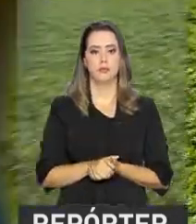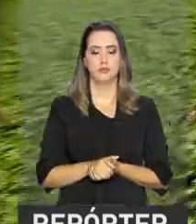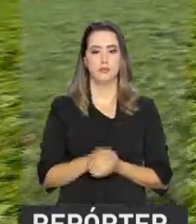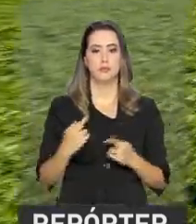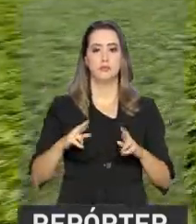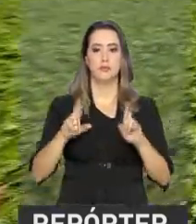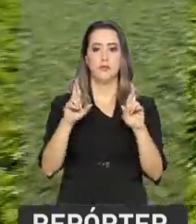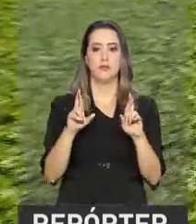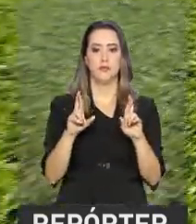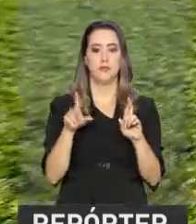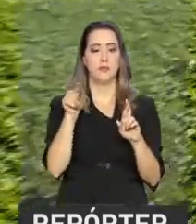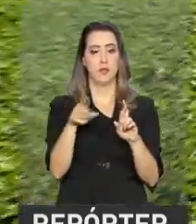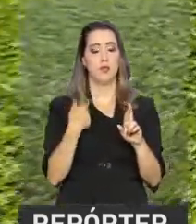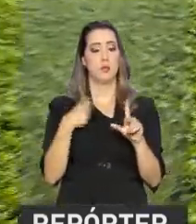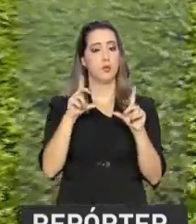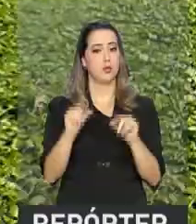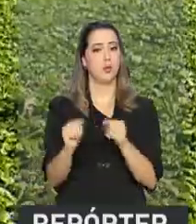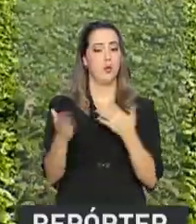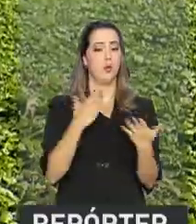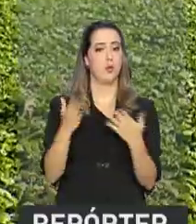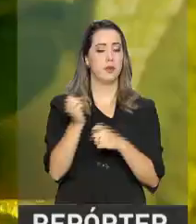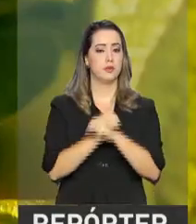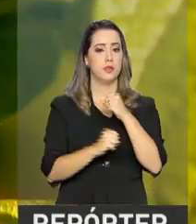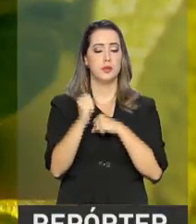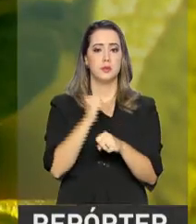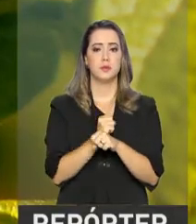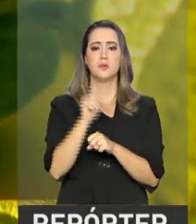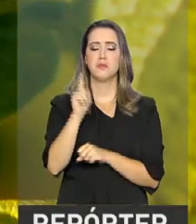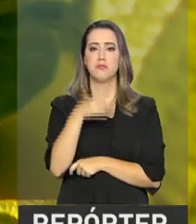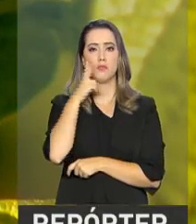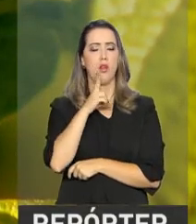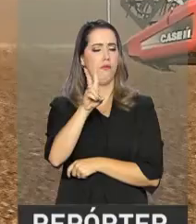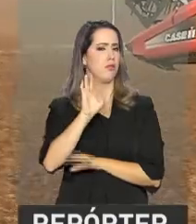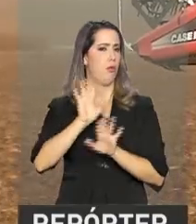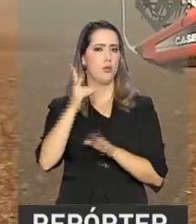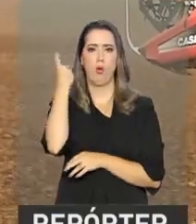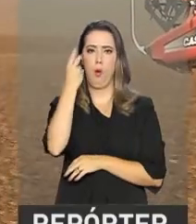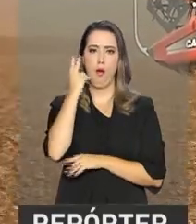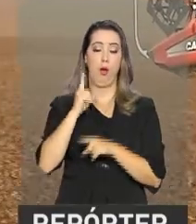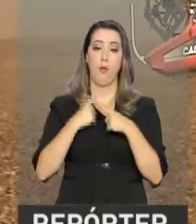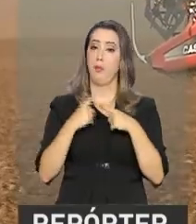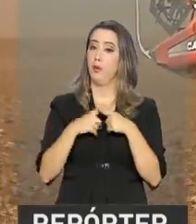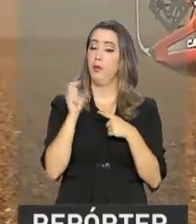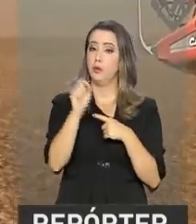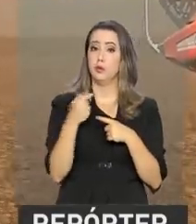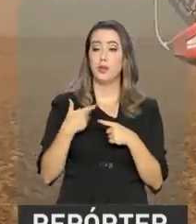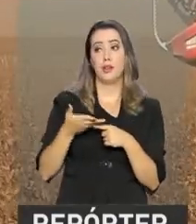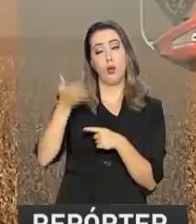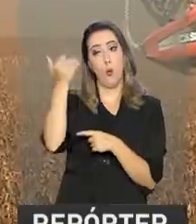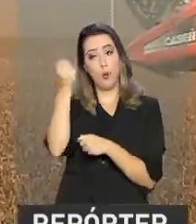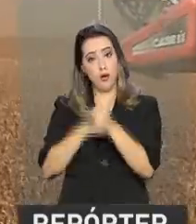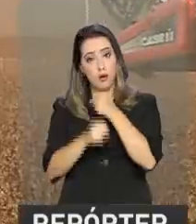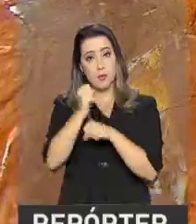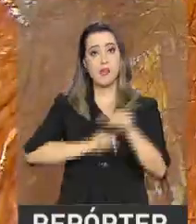expectativa de uma safra menor em relação ao ano passado é vista como natural e justificada pela super safra de